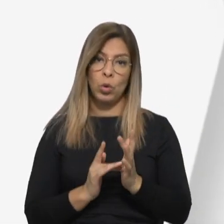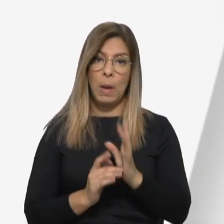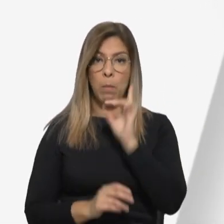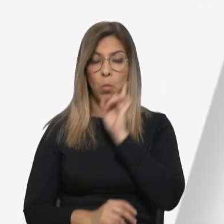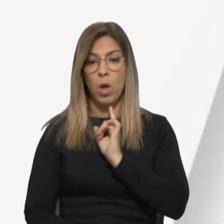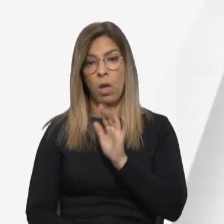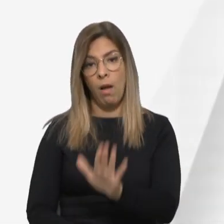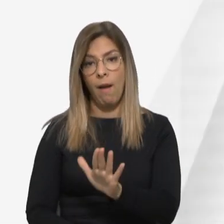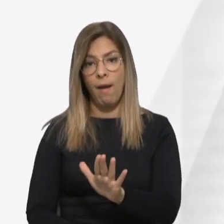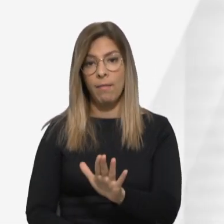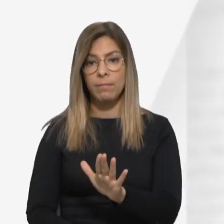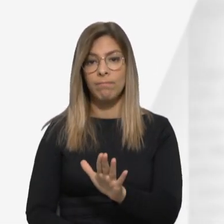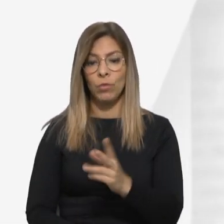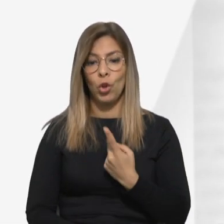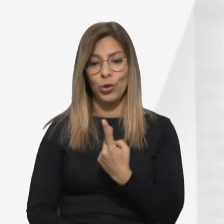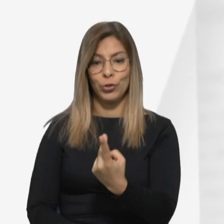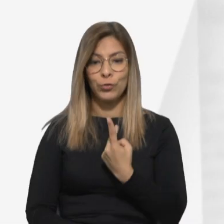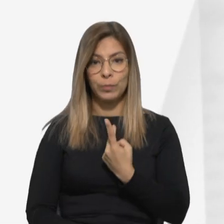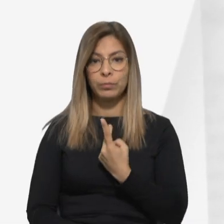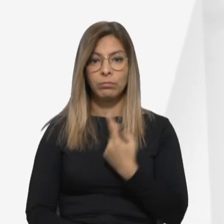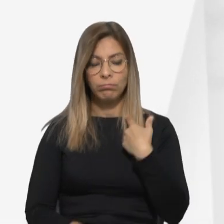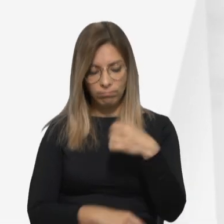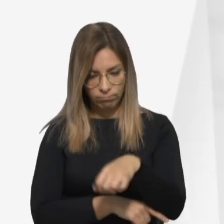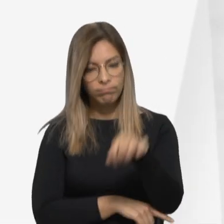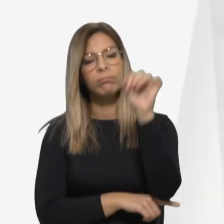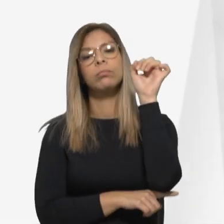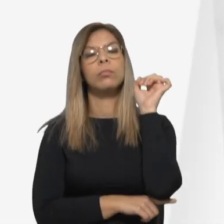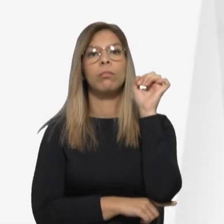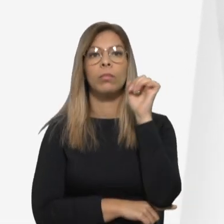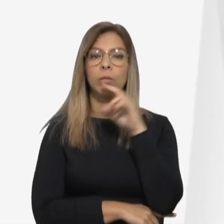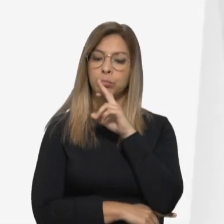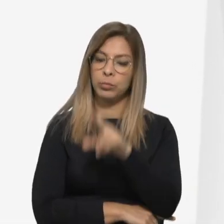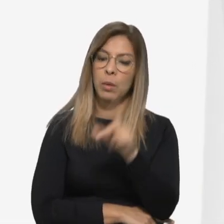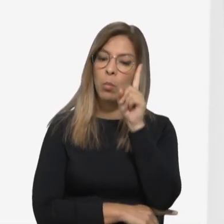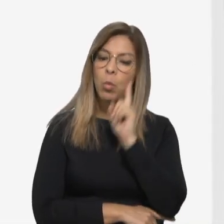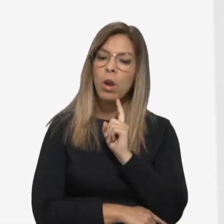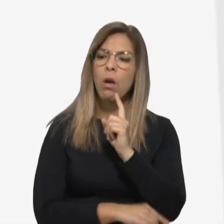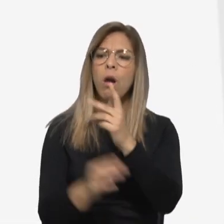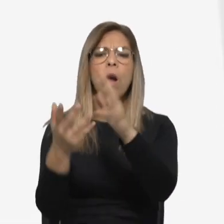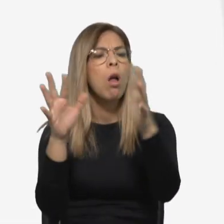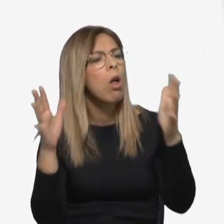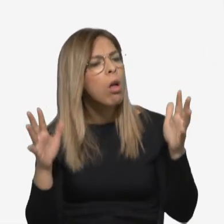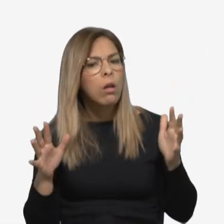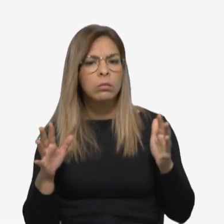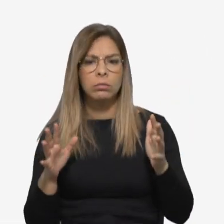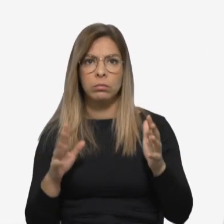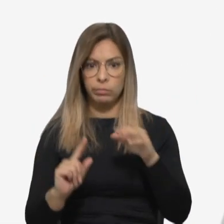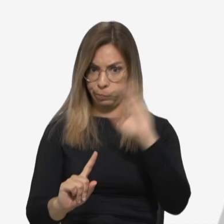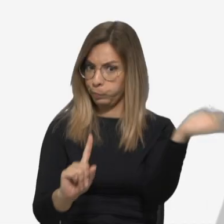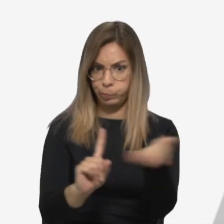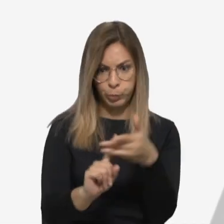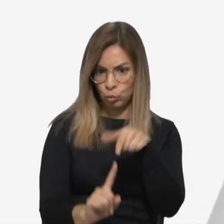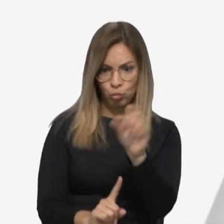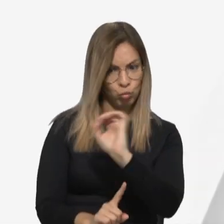meio. Jesus ergueu-se e disse-lhe: Mulher, onde estão eles? Ninguém te condenou?